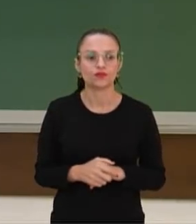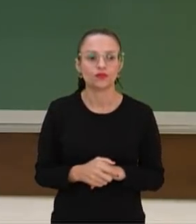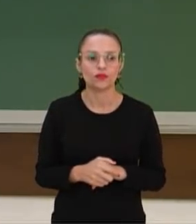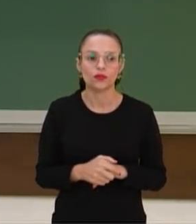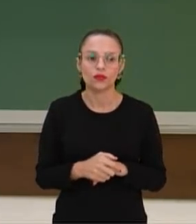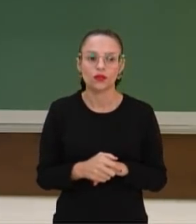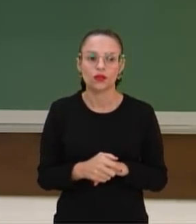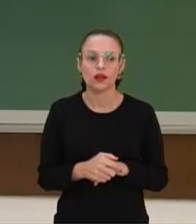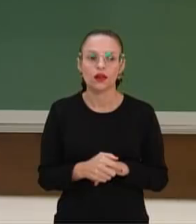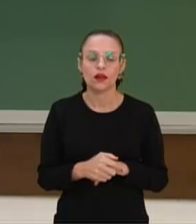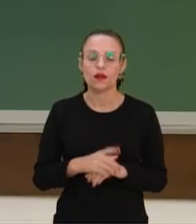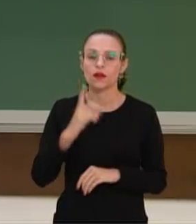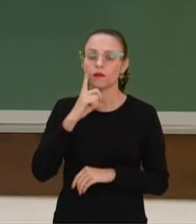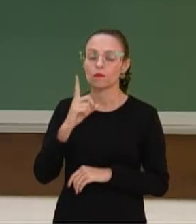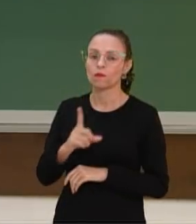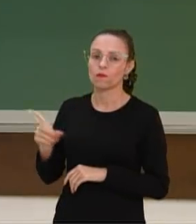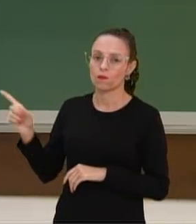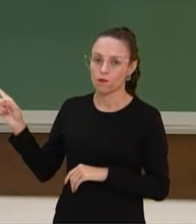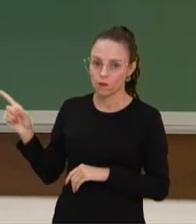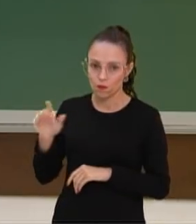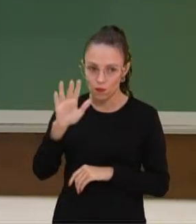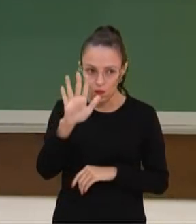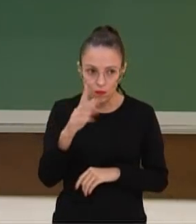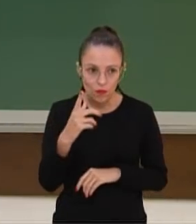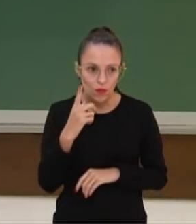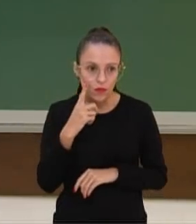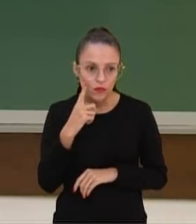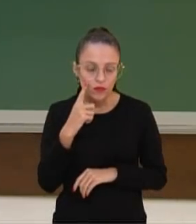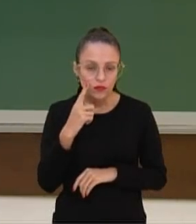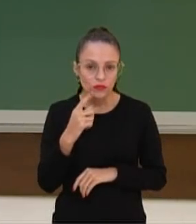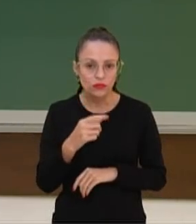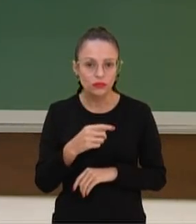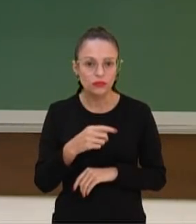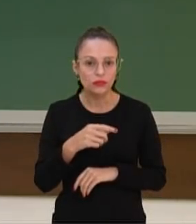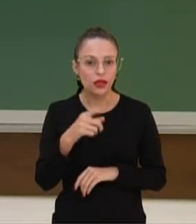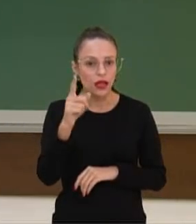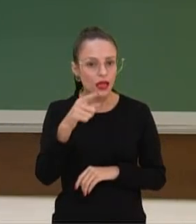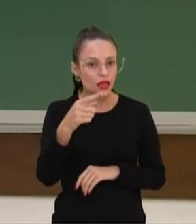E aqui, quando o log está no expoente, gente, só uma correçãozinha, é o caso 4, tá?